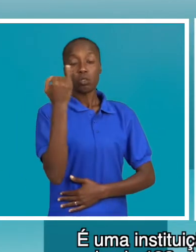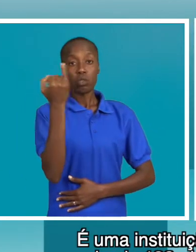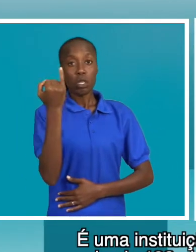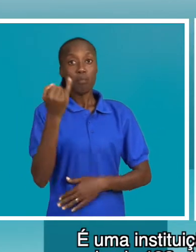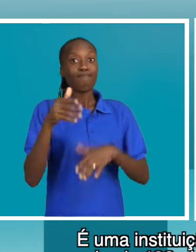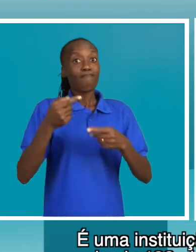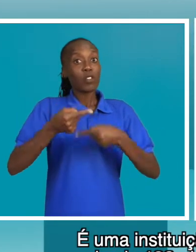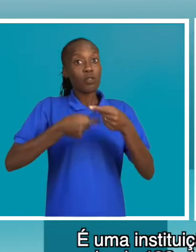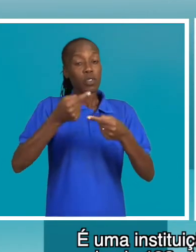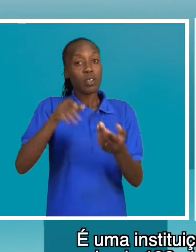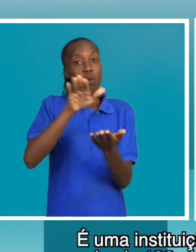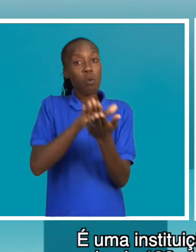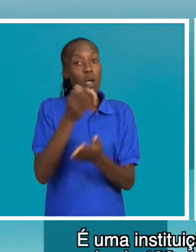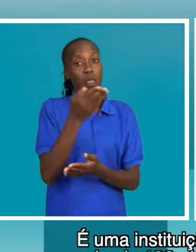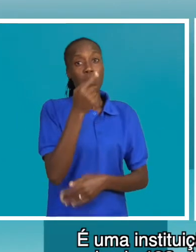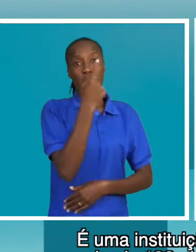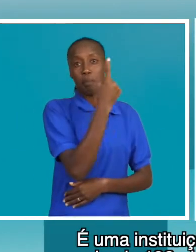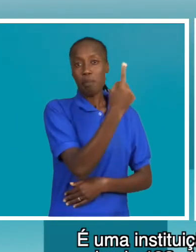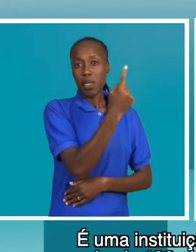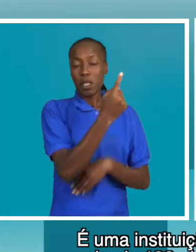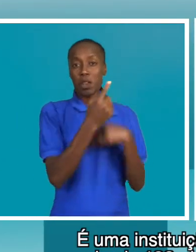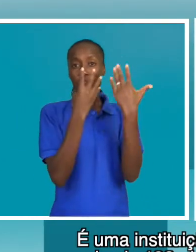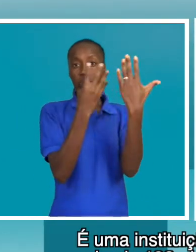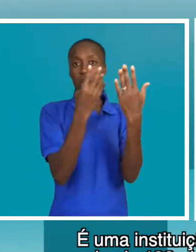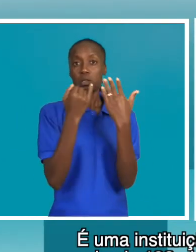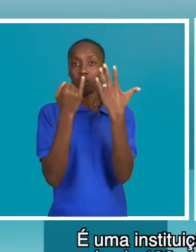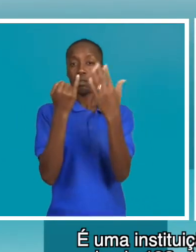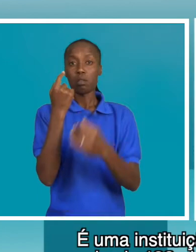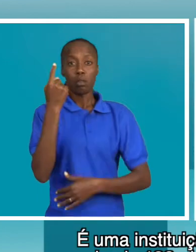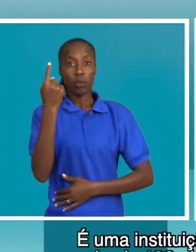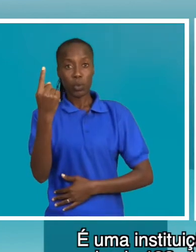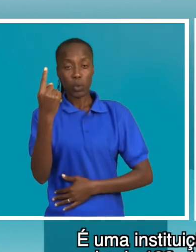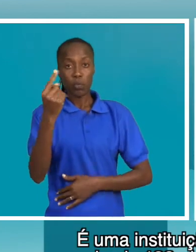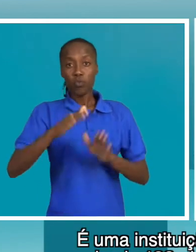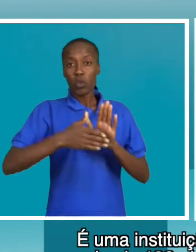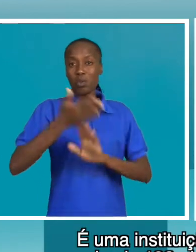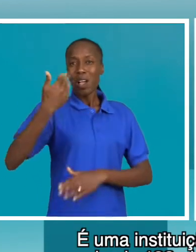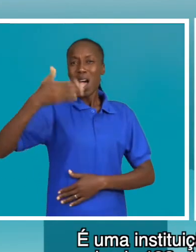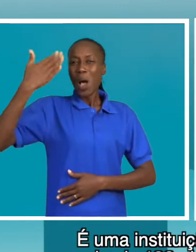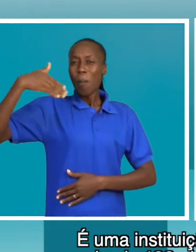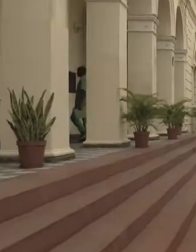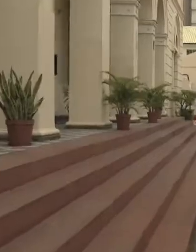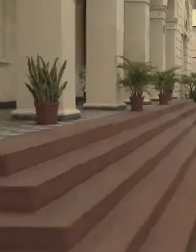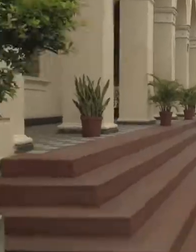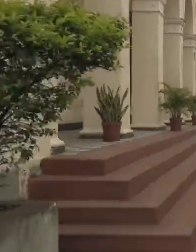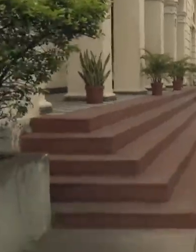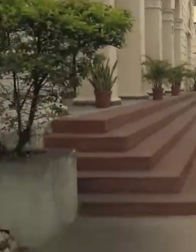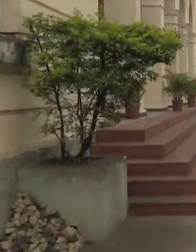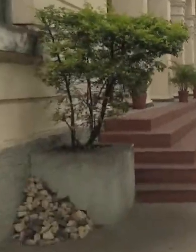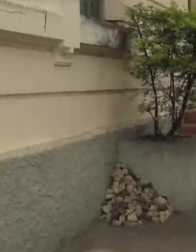funciona aqui nesse lugar desde 1961, desde o período colonial, no caso.